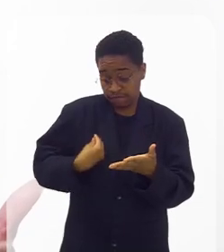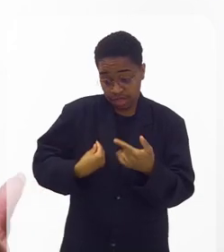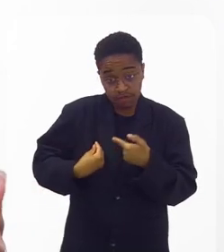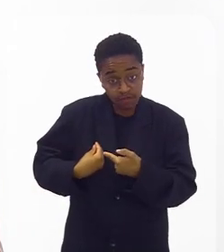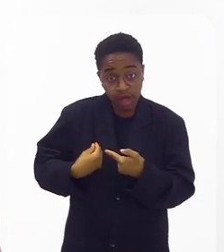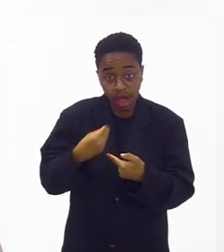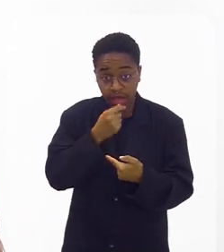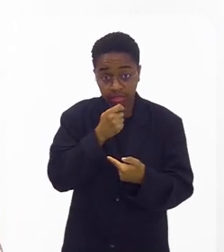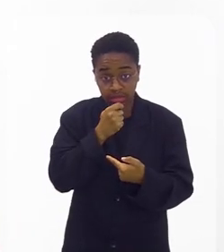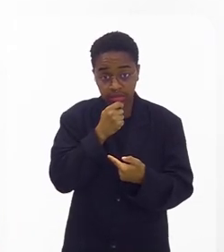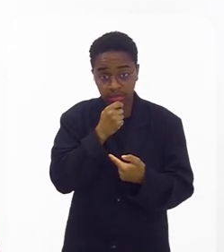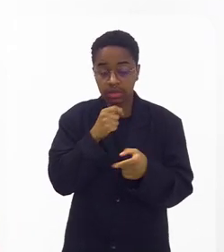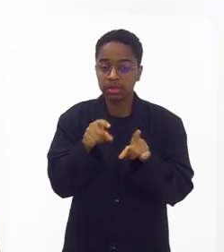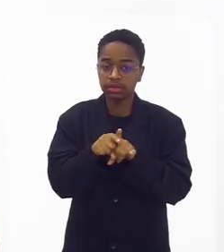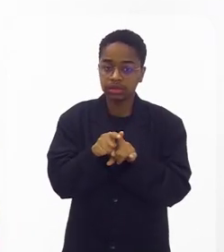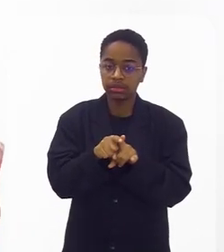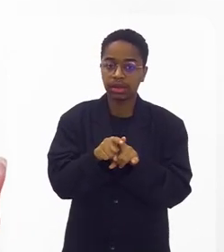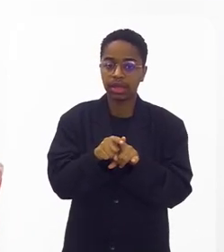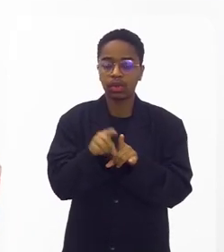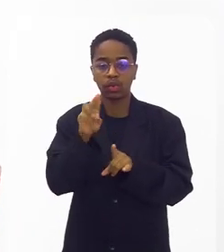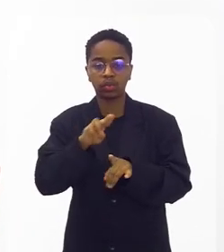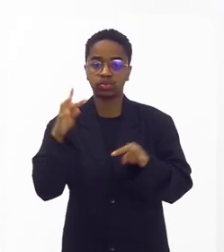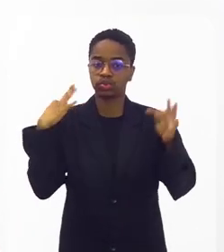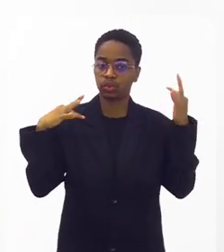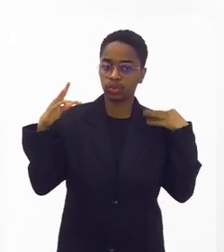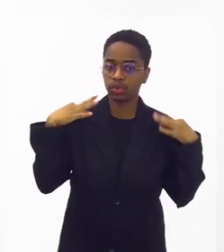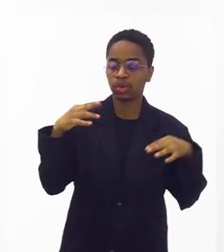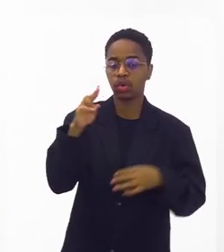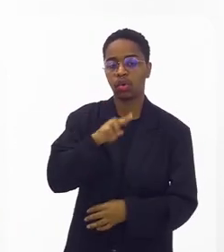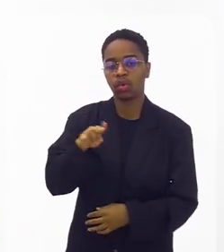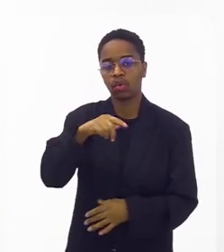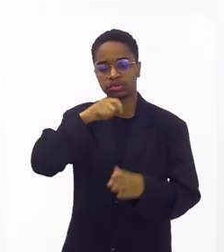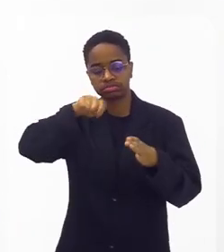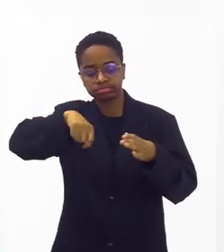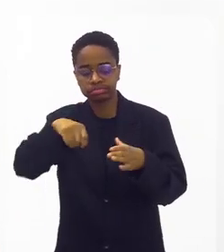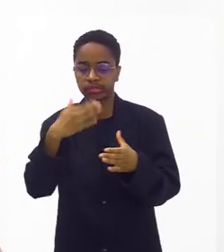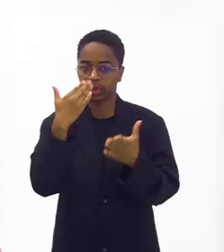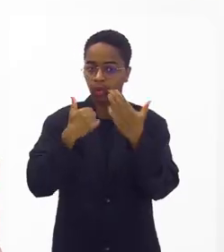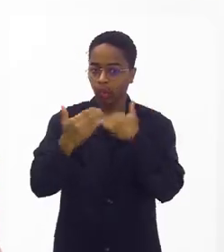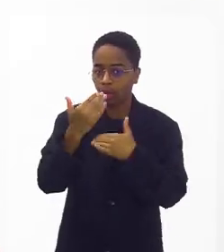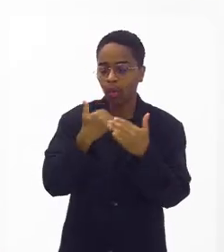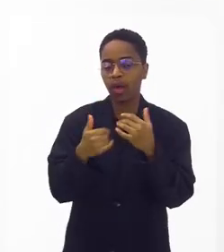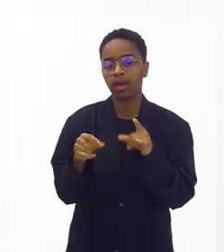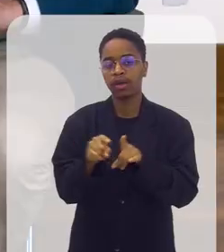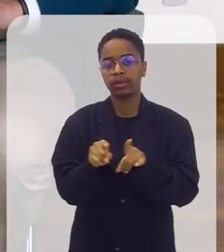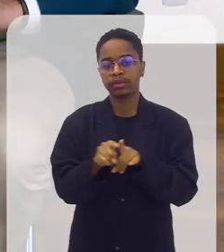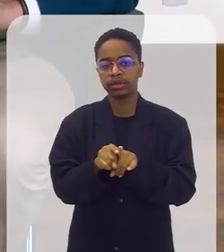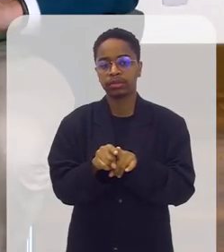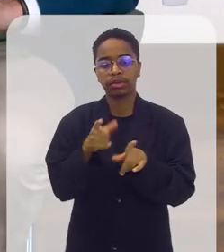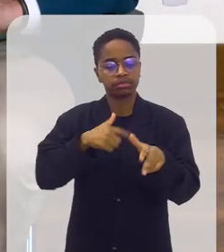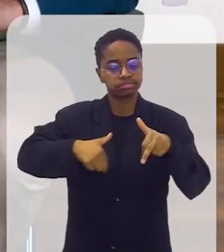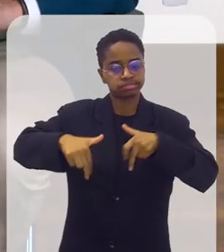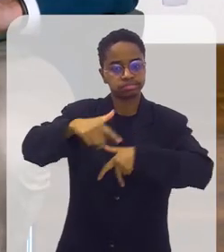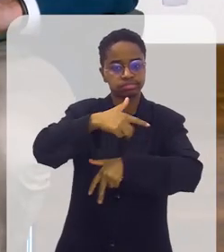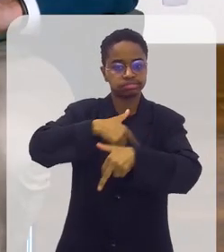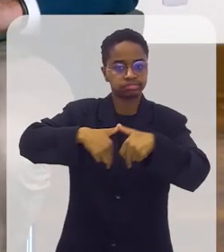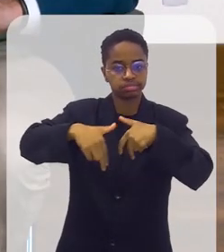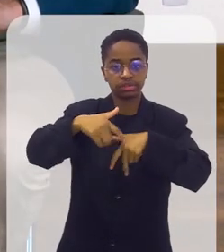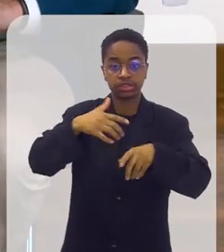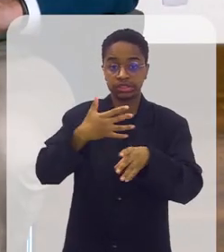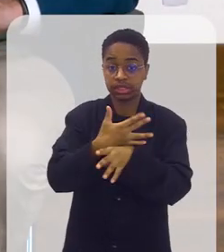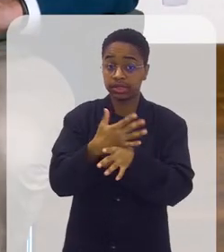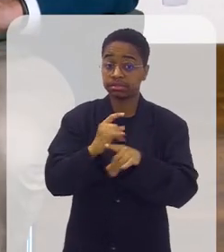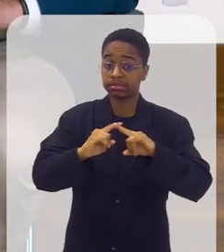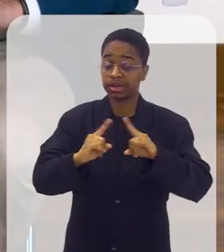vida, inclusive desfruta do turismo, desfruta da gastronomia das cidades. E eles circulam por